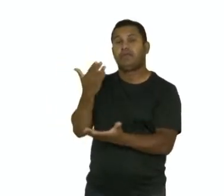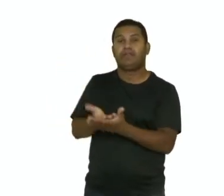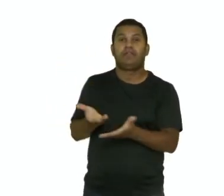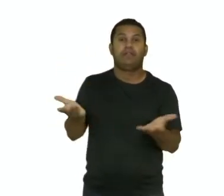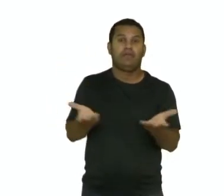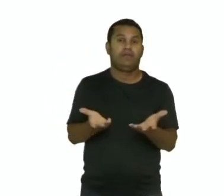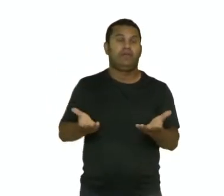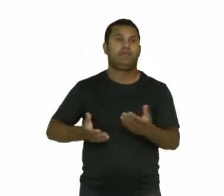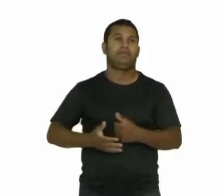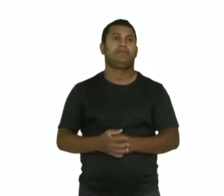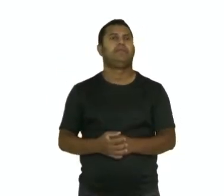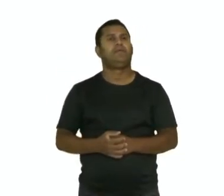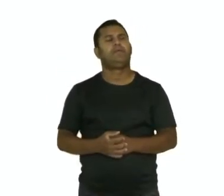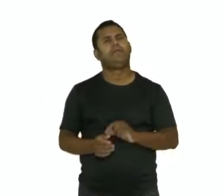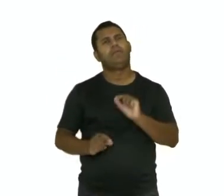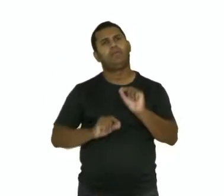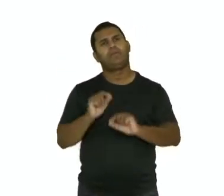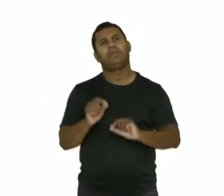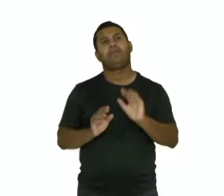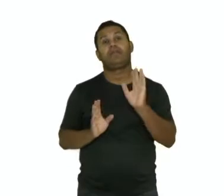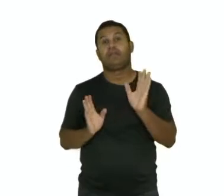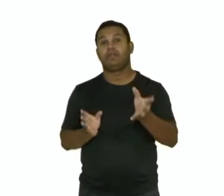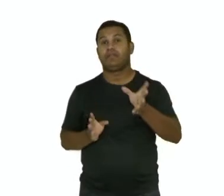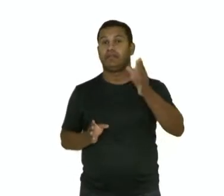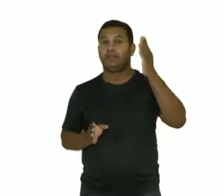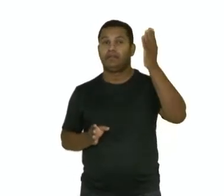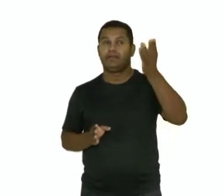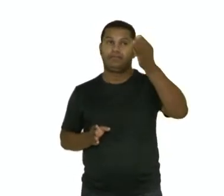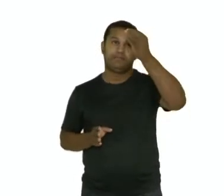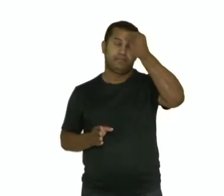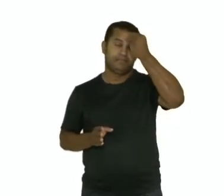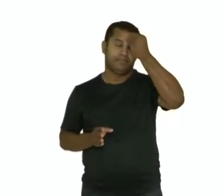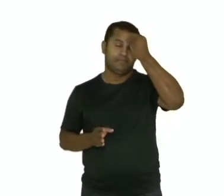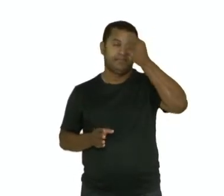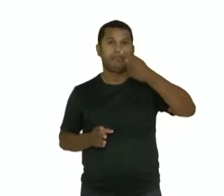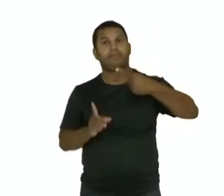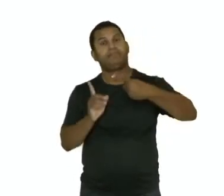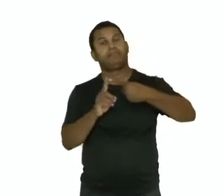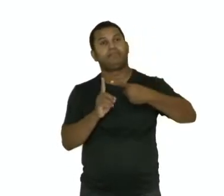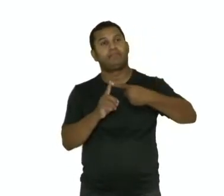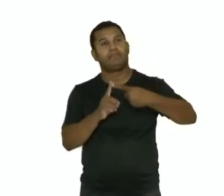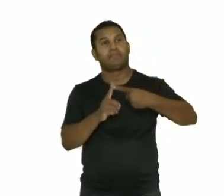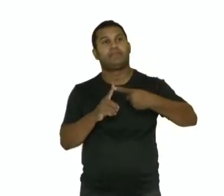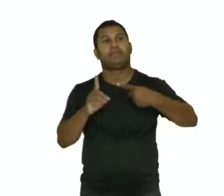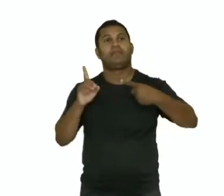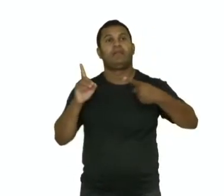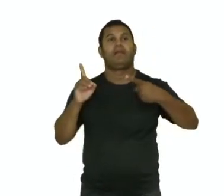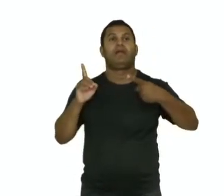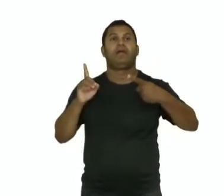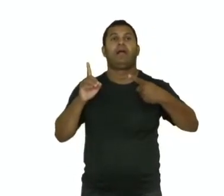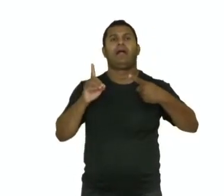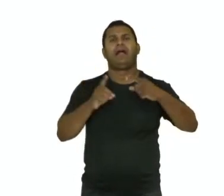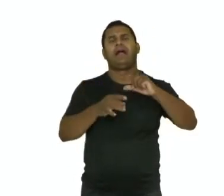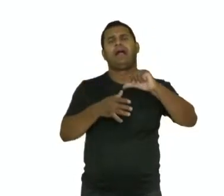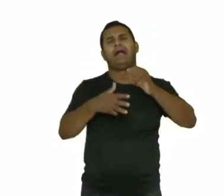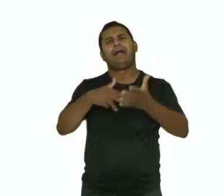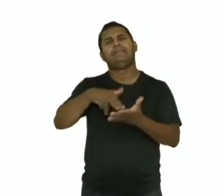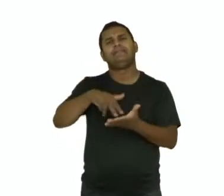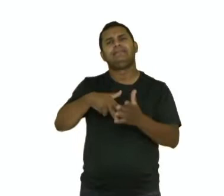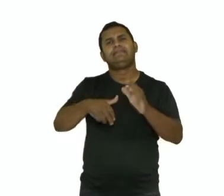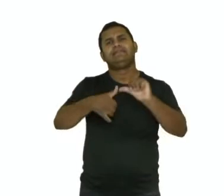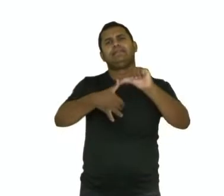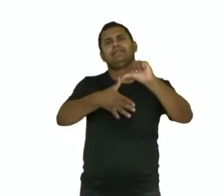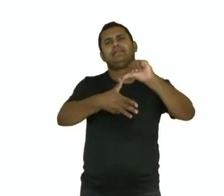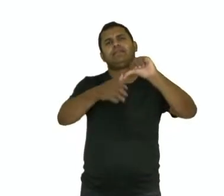já sabemos, então? Danças latinas, daí nós temos o mambo e o cha-cha-cha. Será que essas duas danças têm